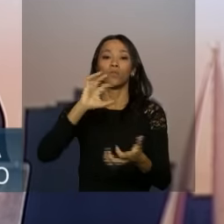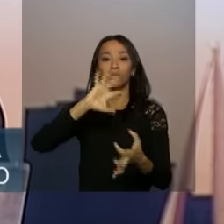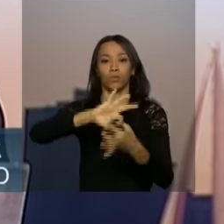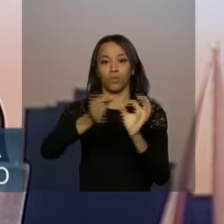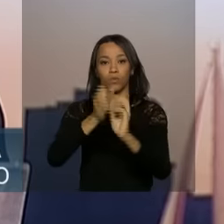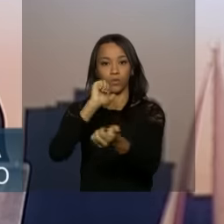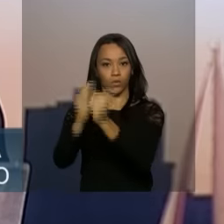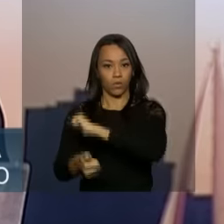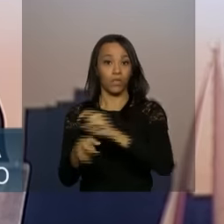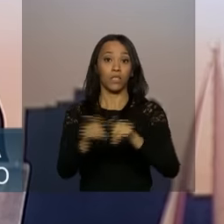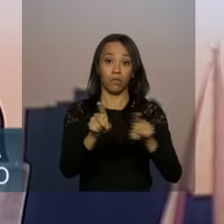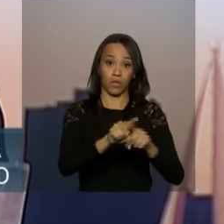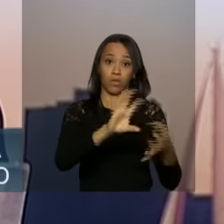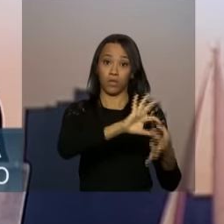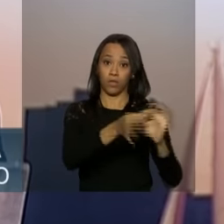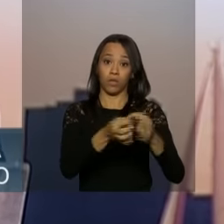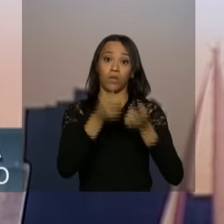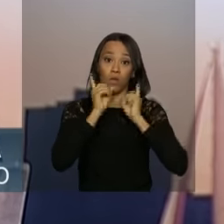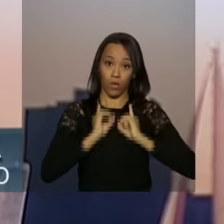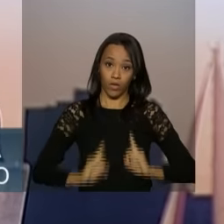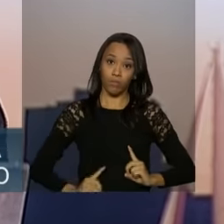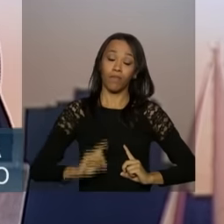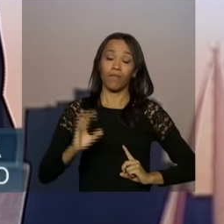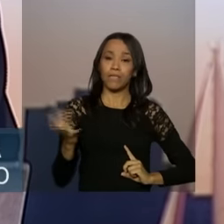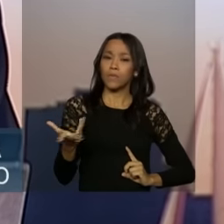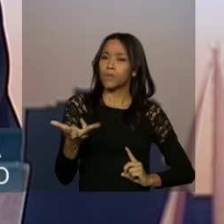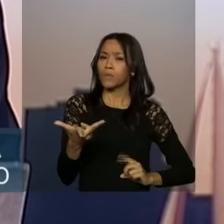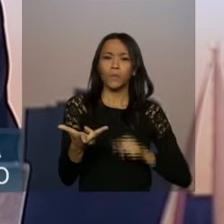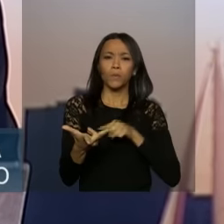será medido pela eficiência da organização.